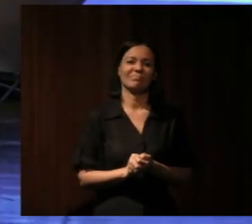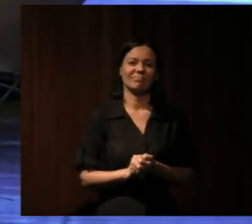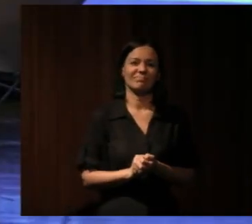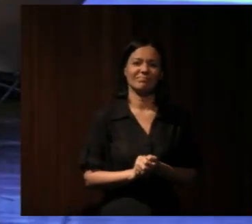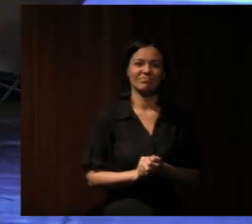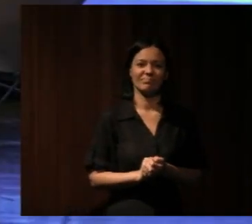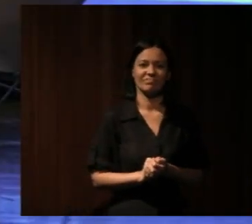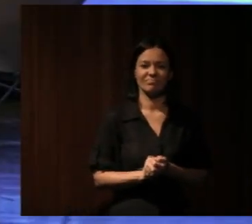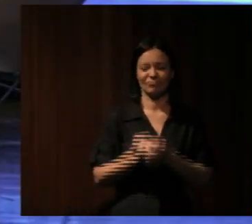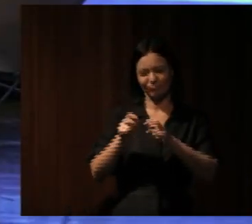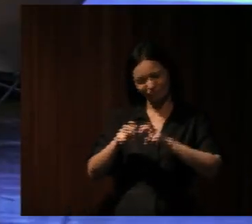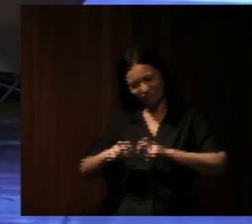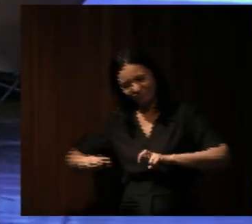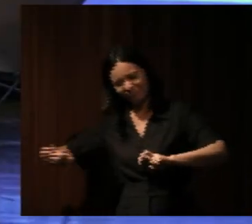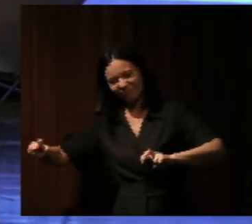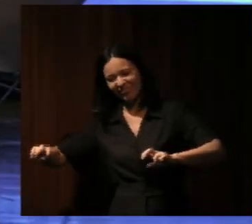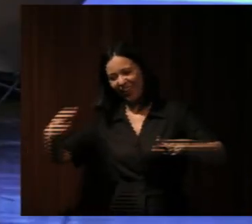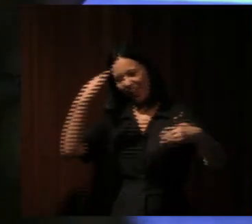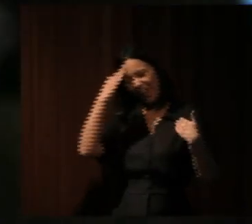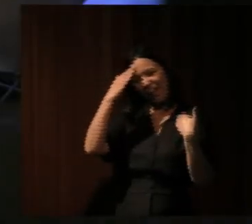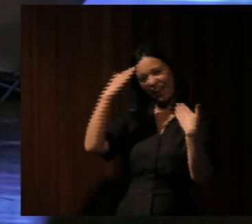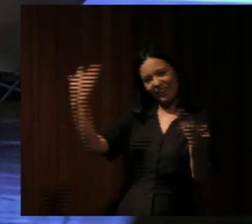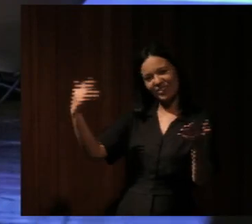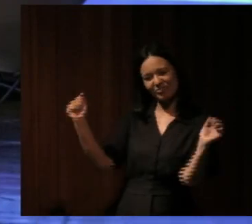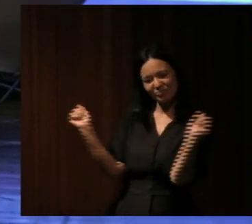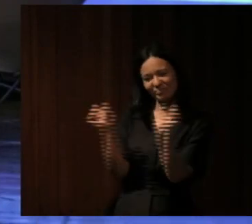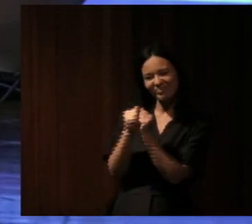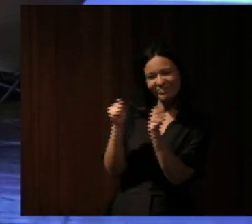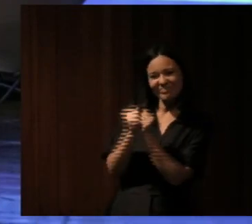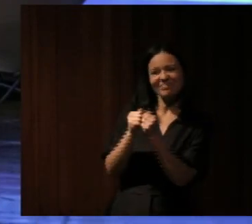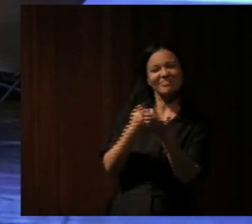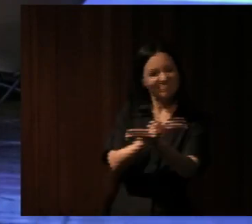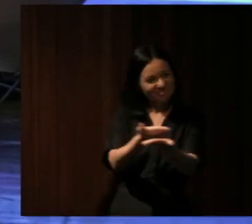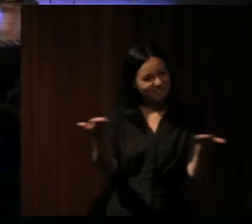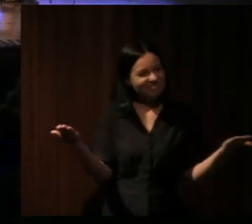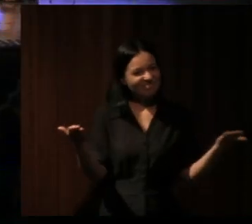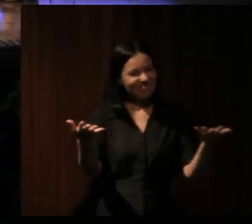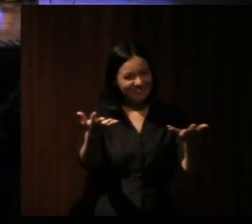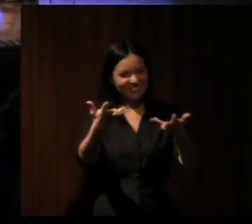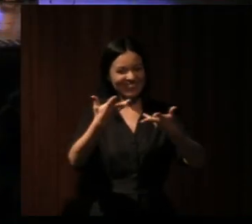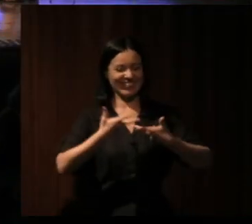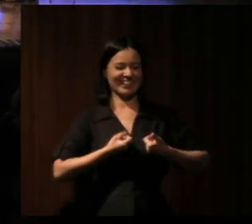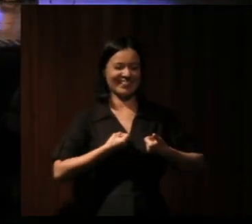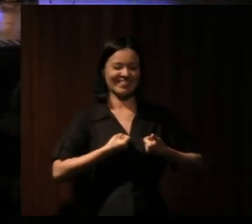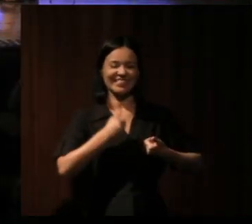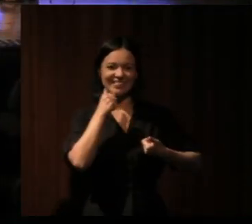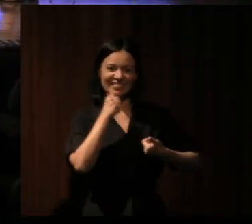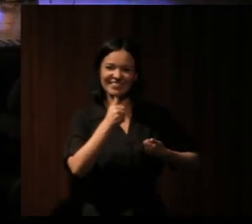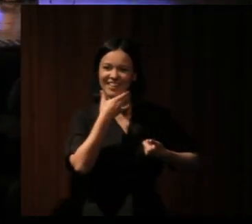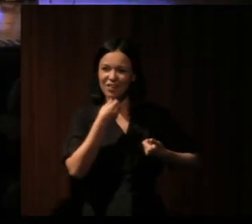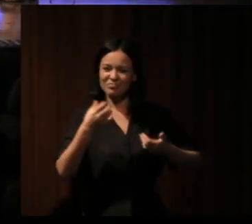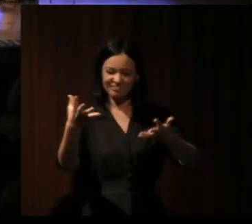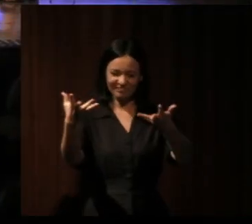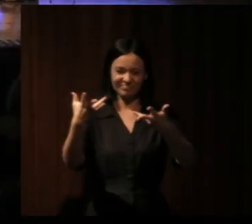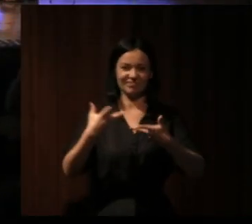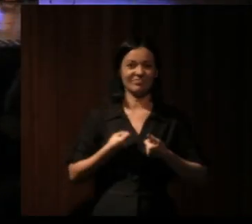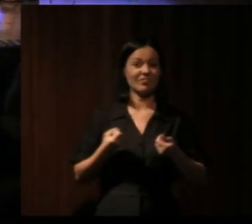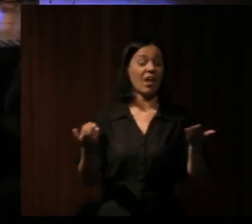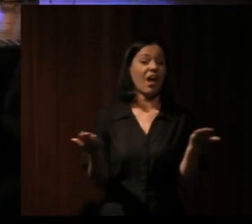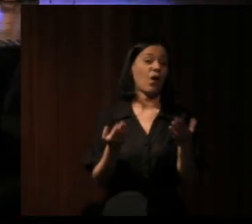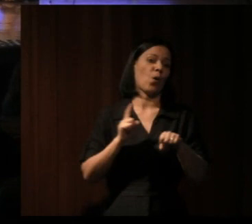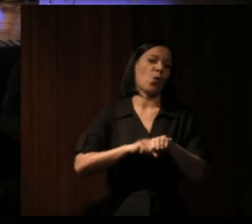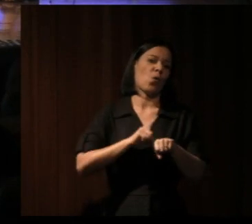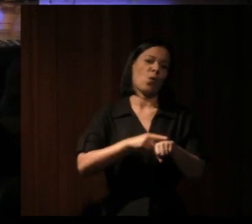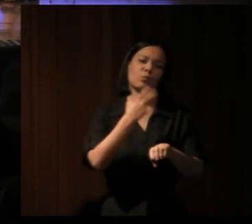aqui a nossa mesa agradecendo vocês que nos acompanharam nossos convidados nossas convidadas Lembrando que agora é o horário de